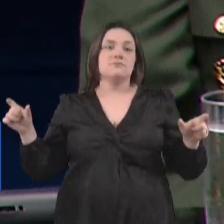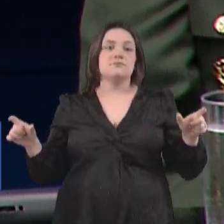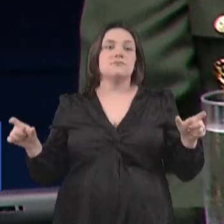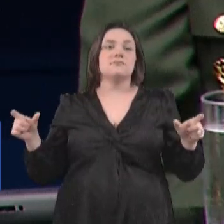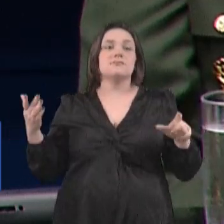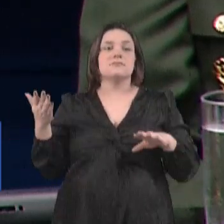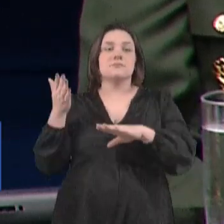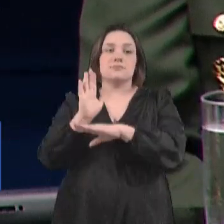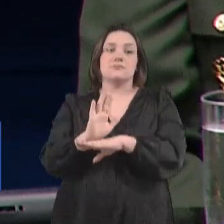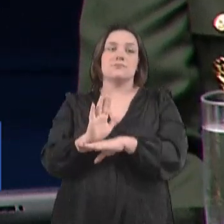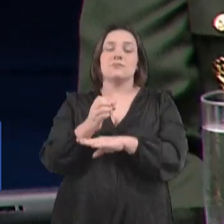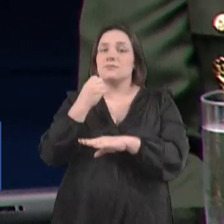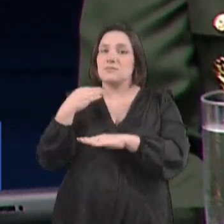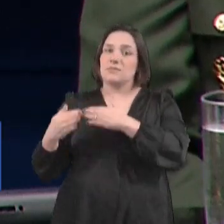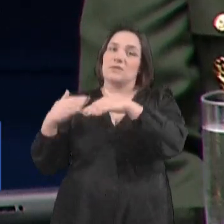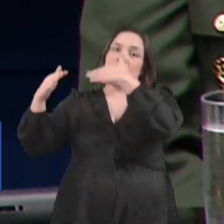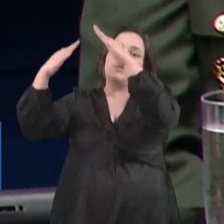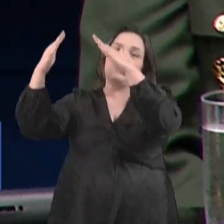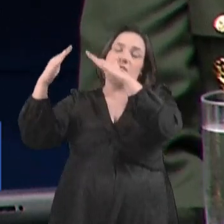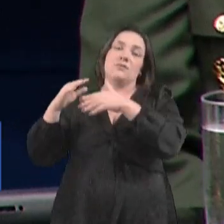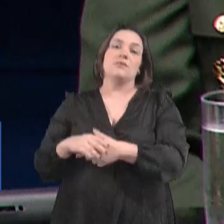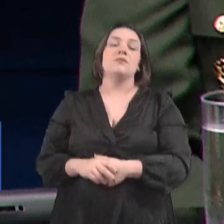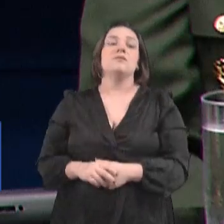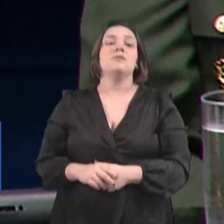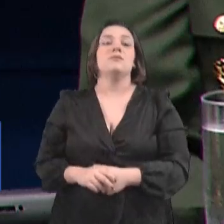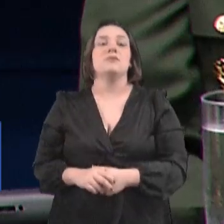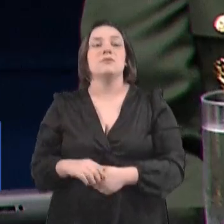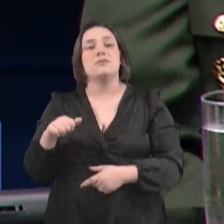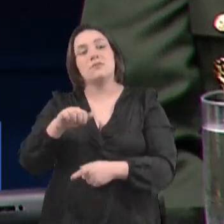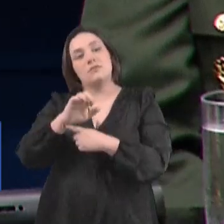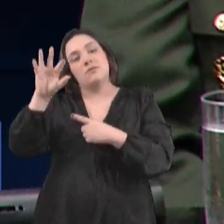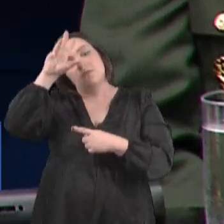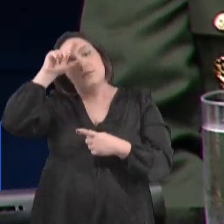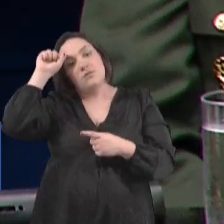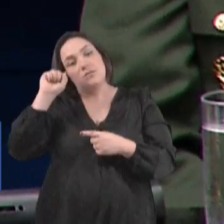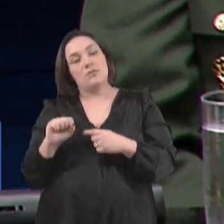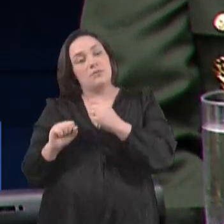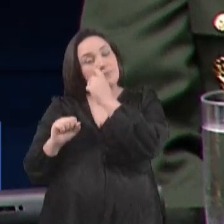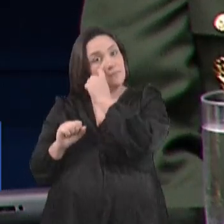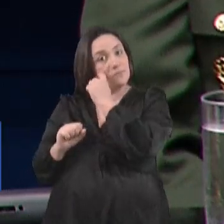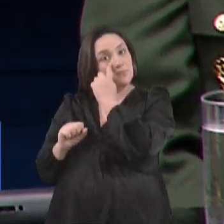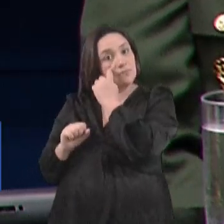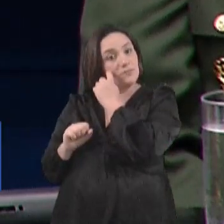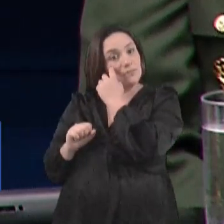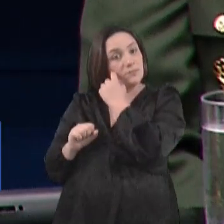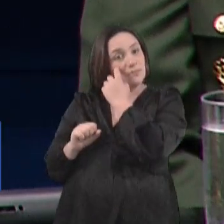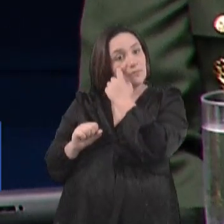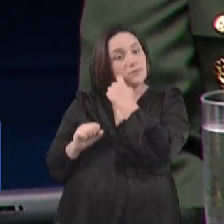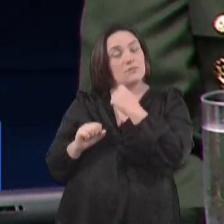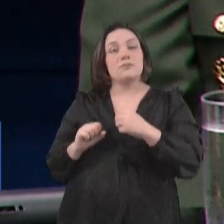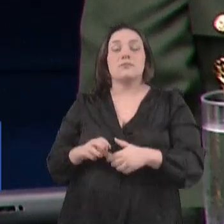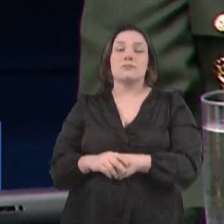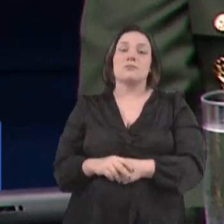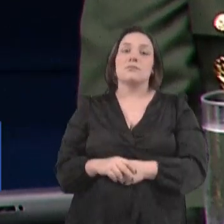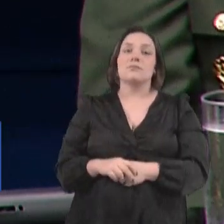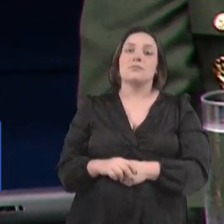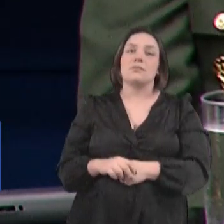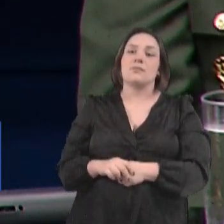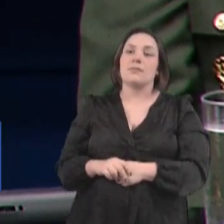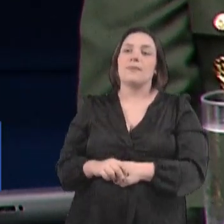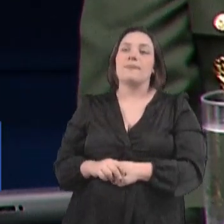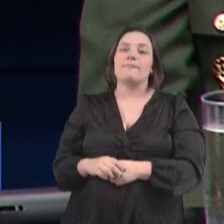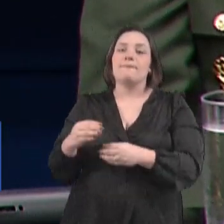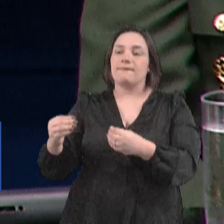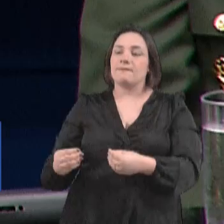que contribuem para o progresso e o desenvolvimento do estado de Mato Grosso do Sul, envergar